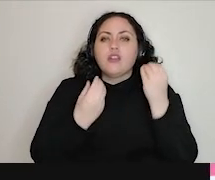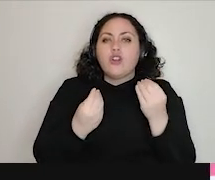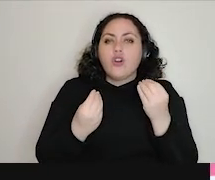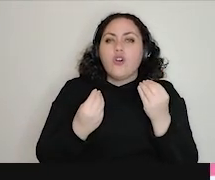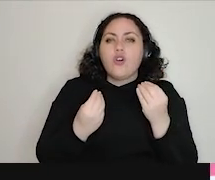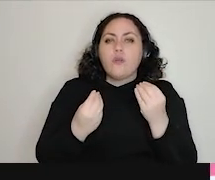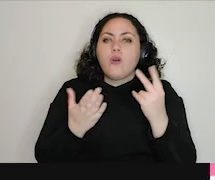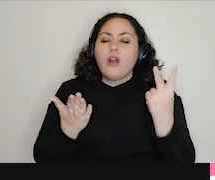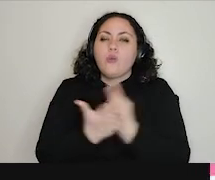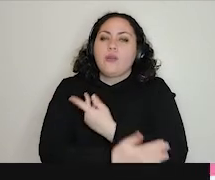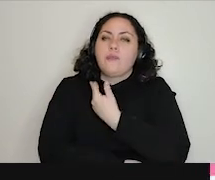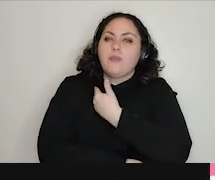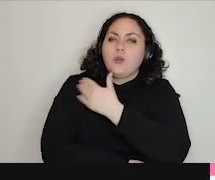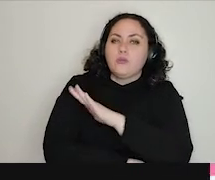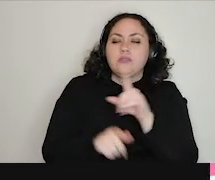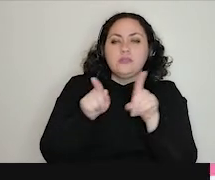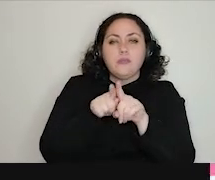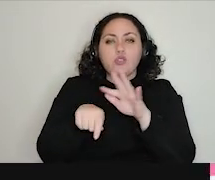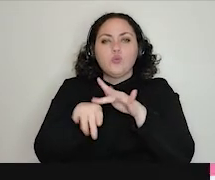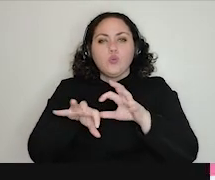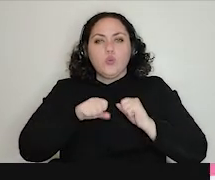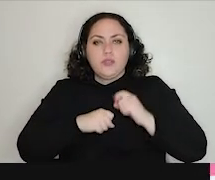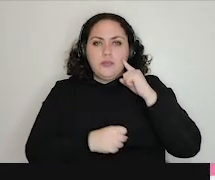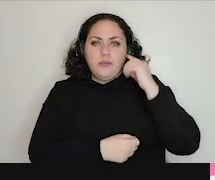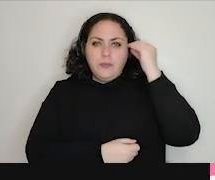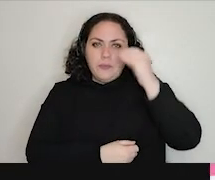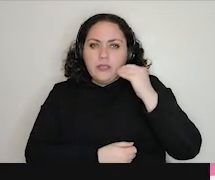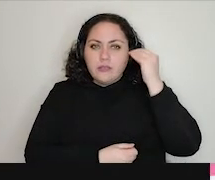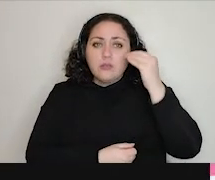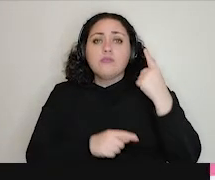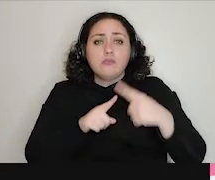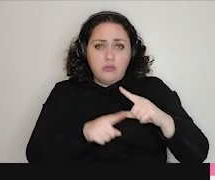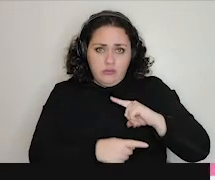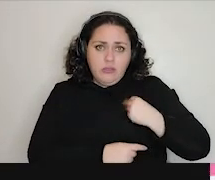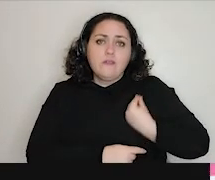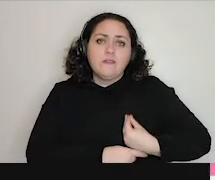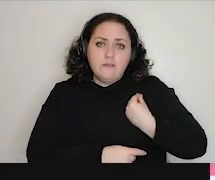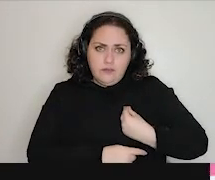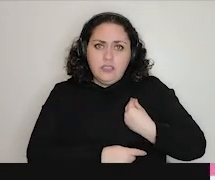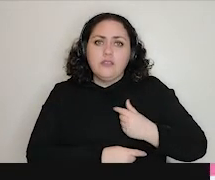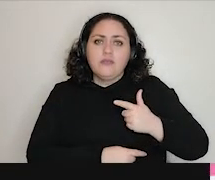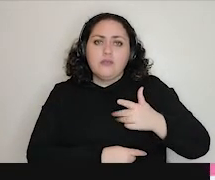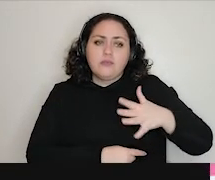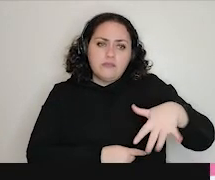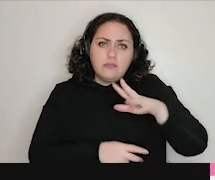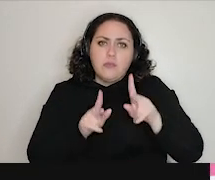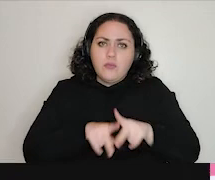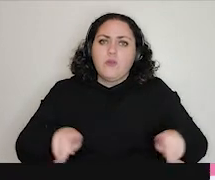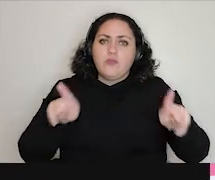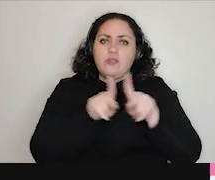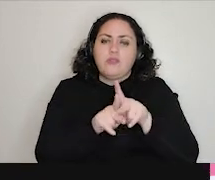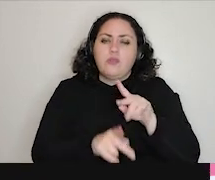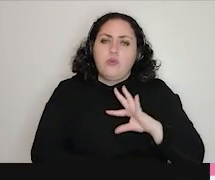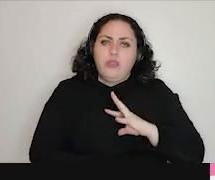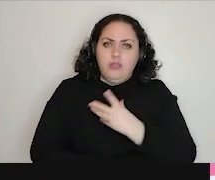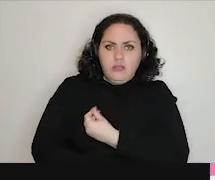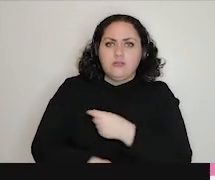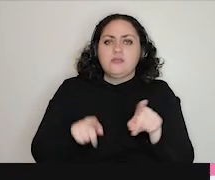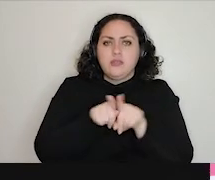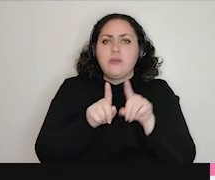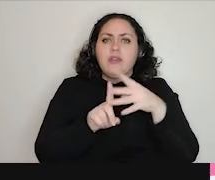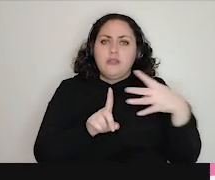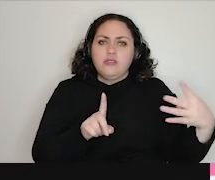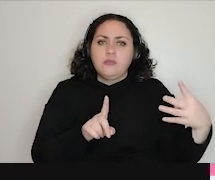processos de discriminação e adoecimento de saúde mental, que são fortemente presentes na população trans, na